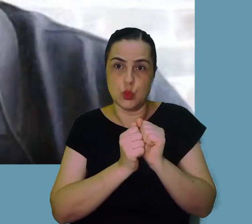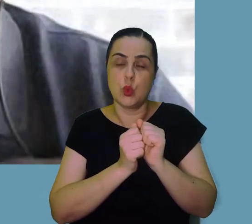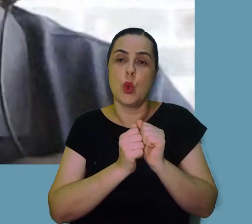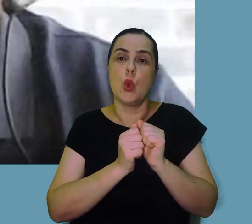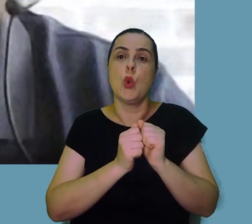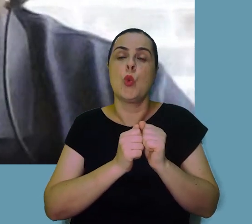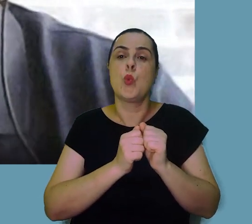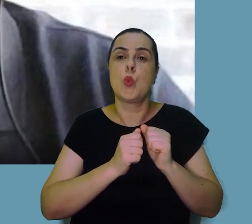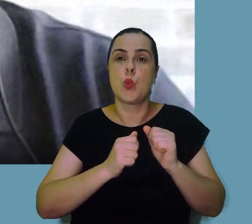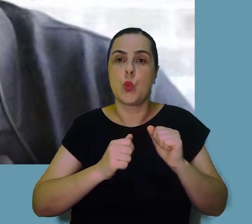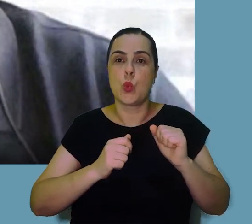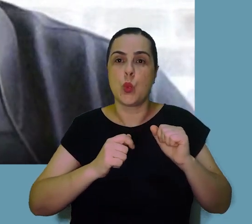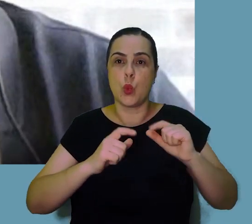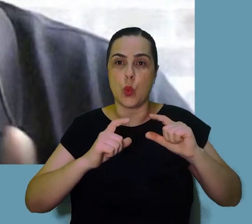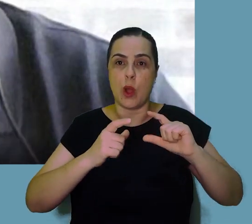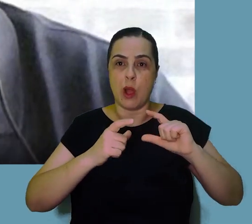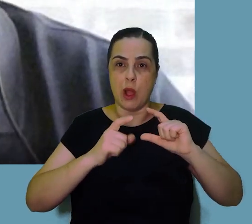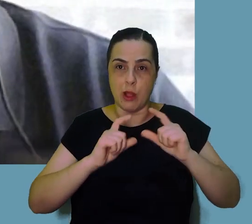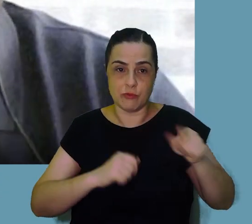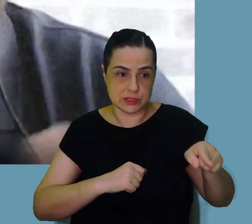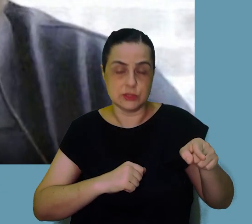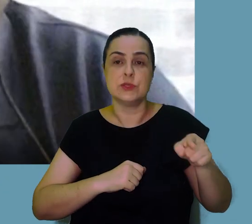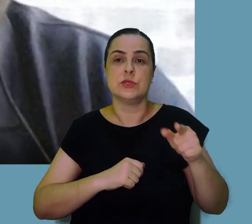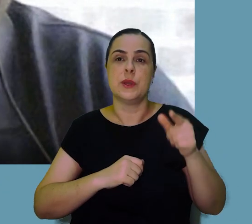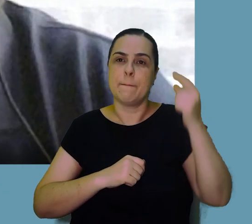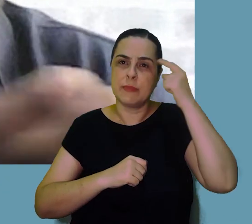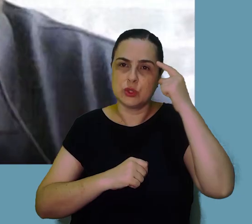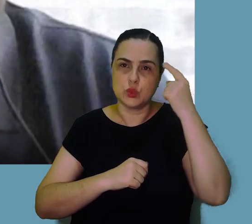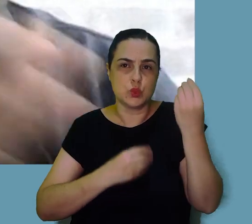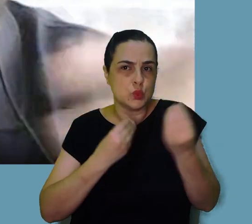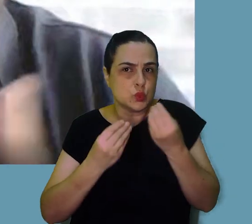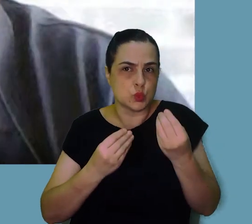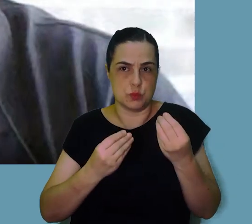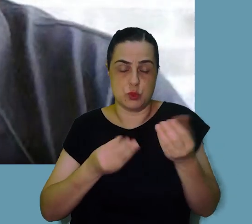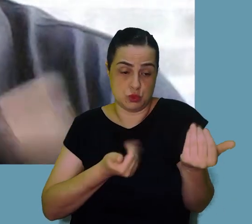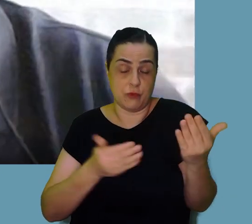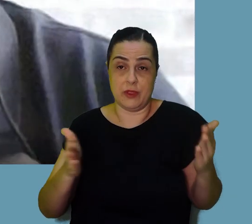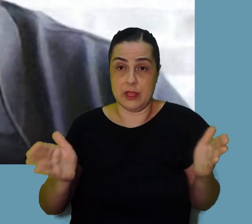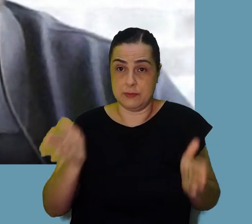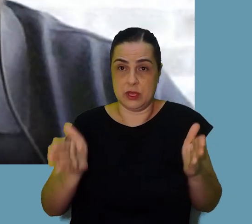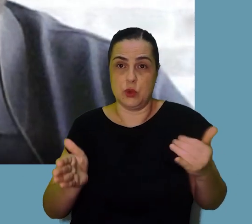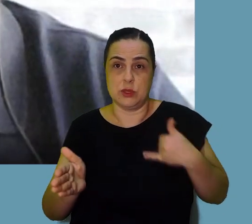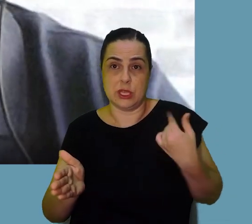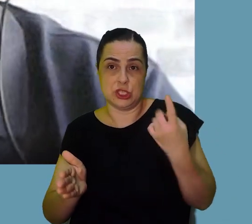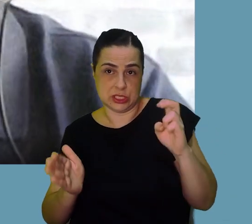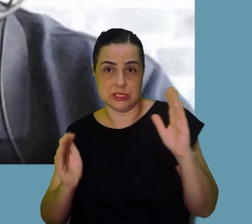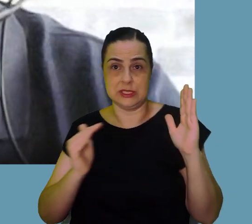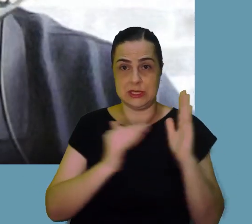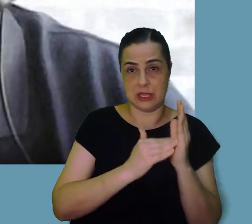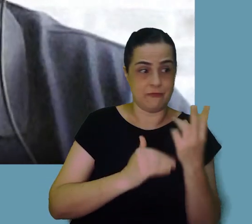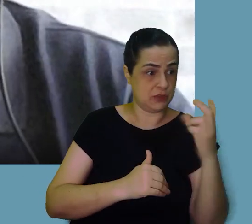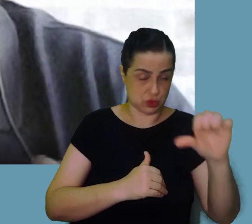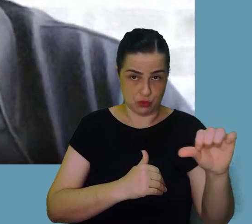revela alguns dados sobre os recortes de juventudes, e aqui a gente está falando de 15 a 29 anos, né, conforme a política pública do